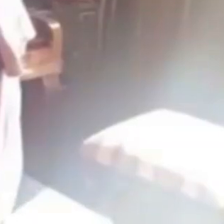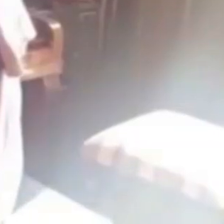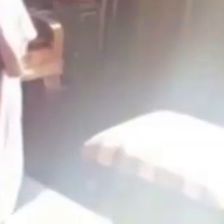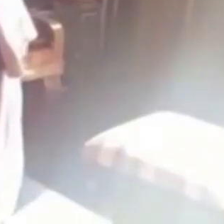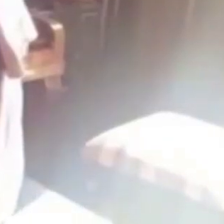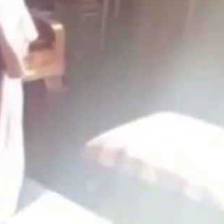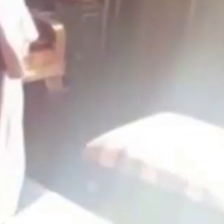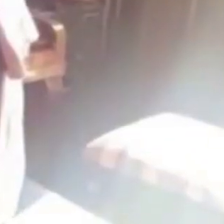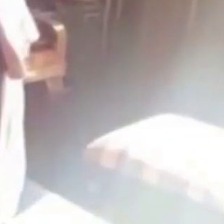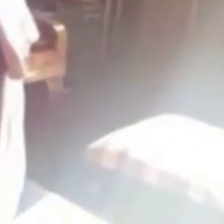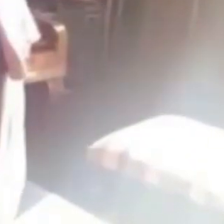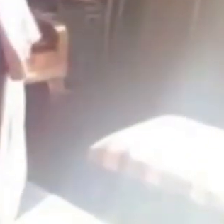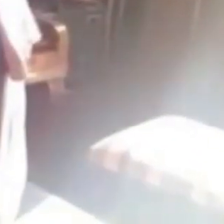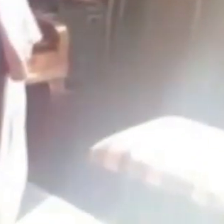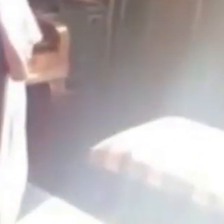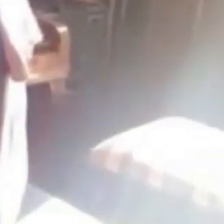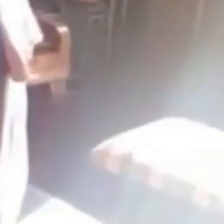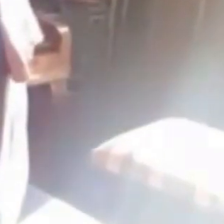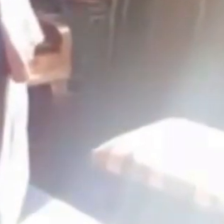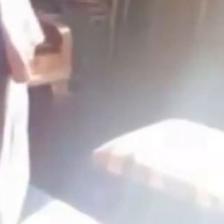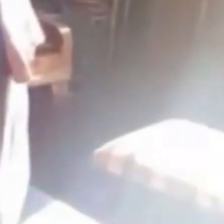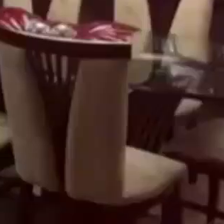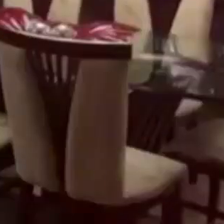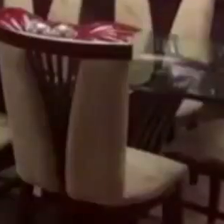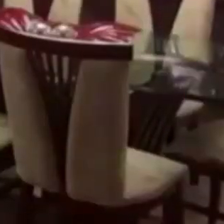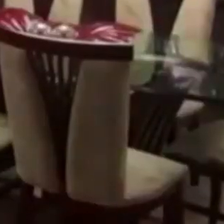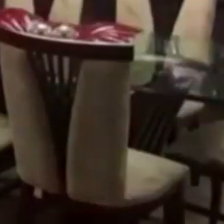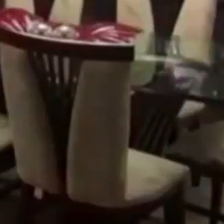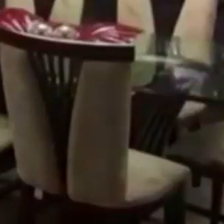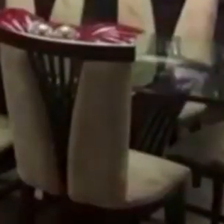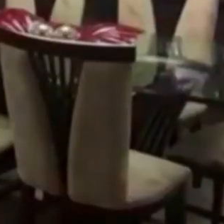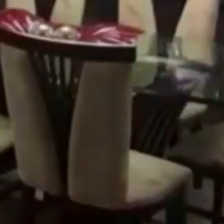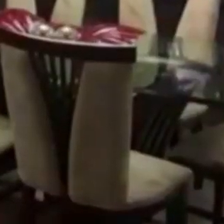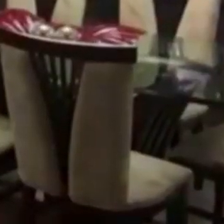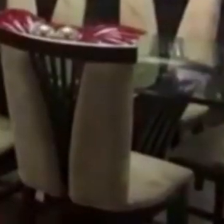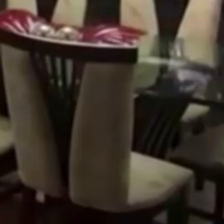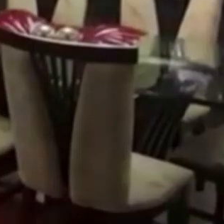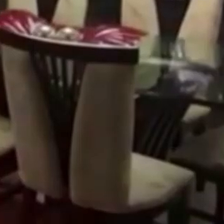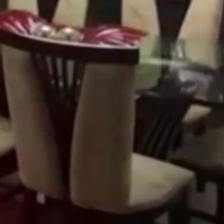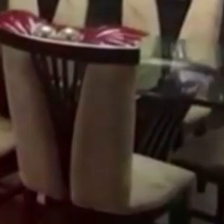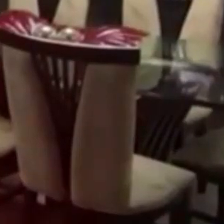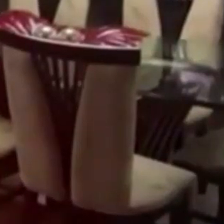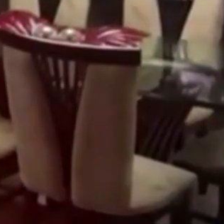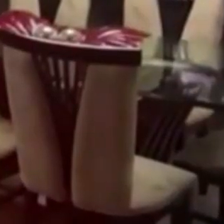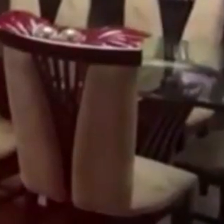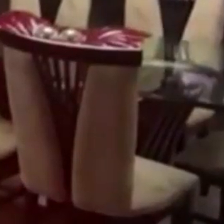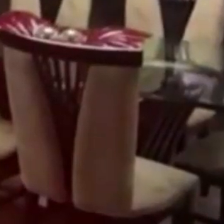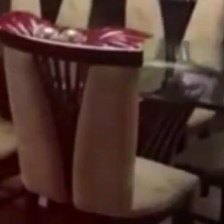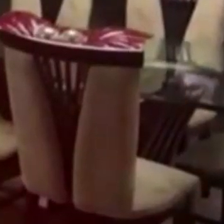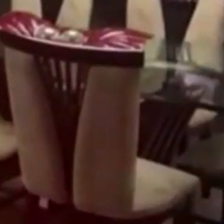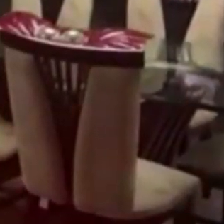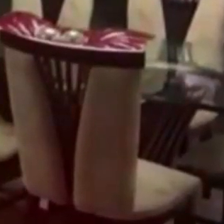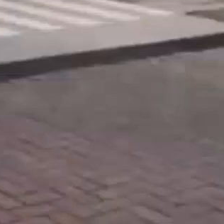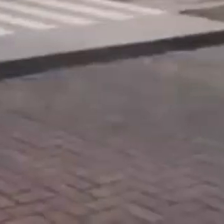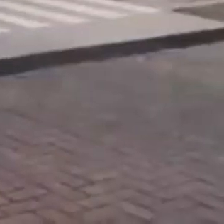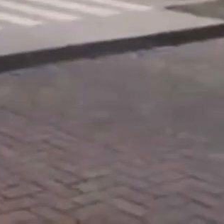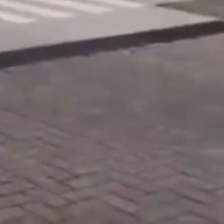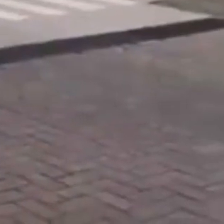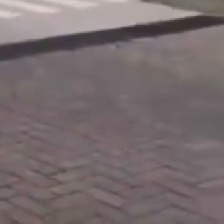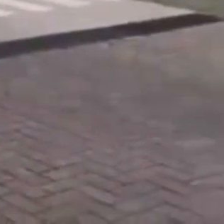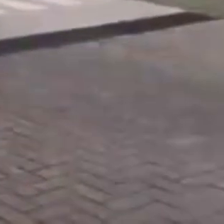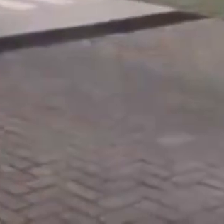Deus foi me inspirando, ia devolvendo o dízimo, aumentando o dízimo, e aí eu consegui comprar o meu